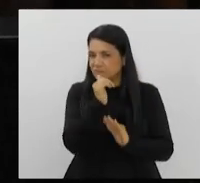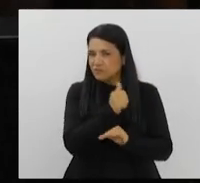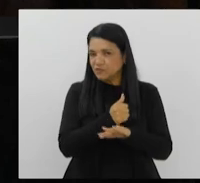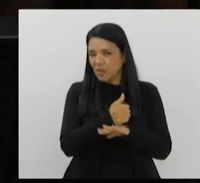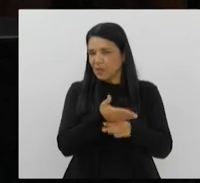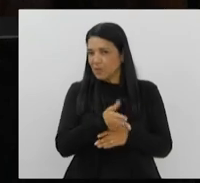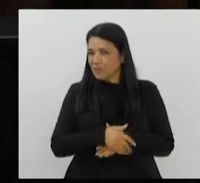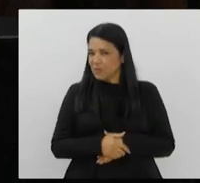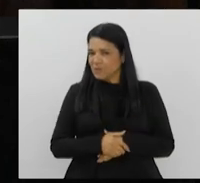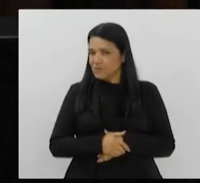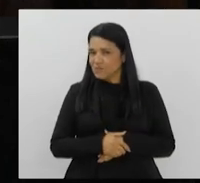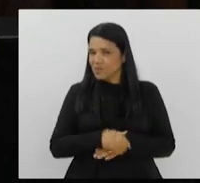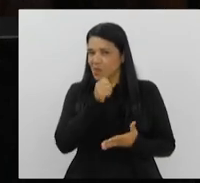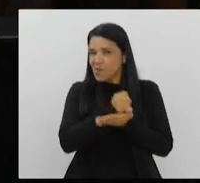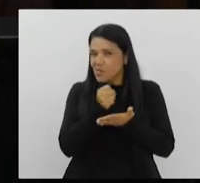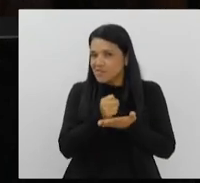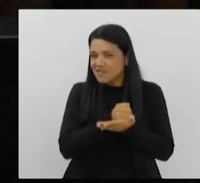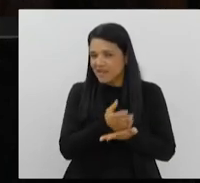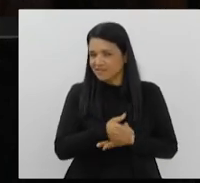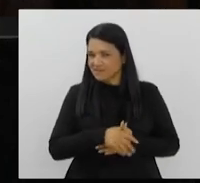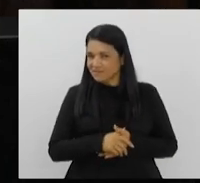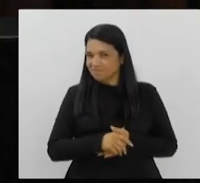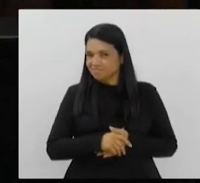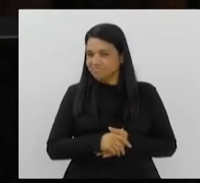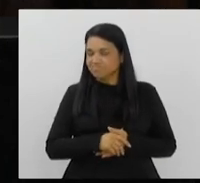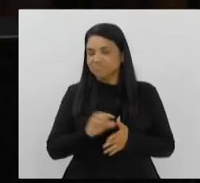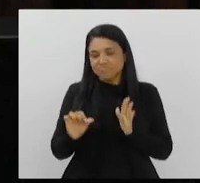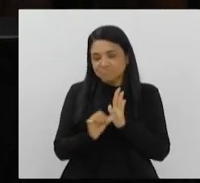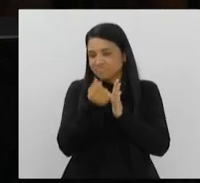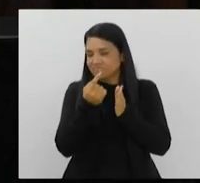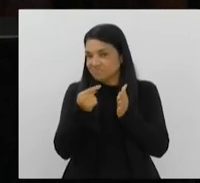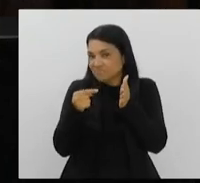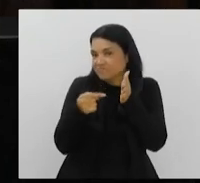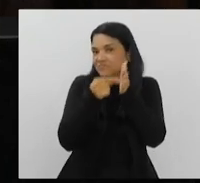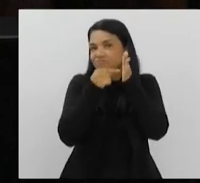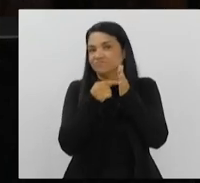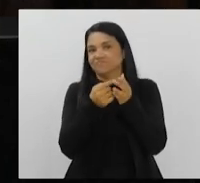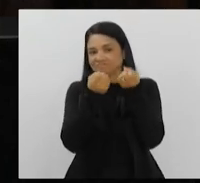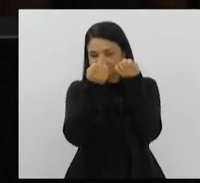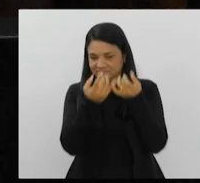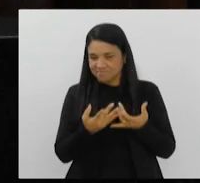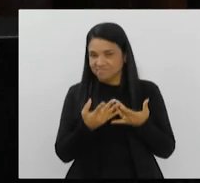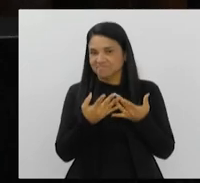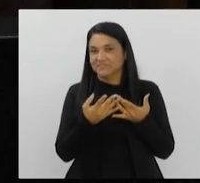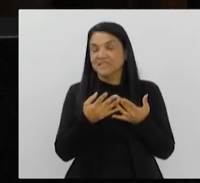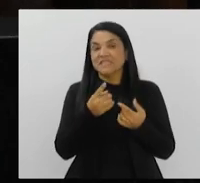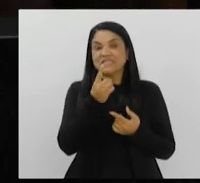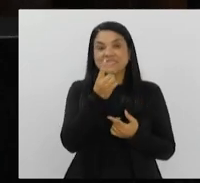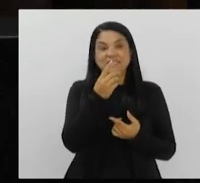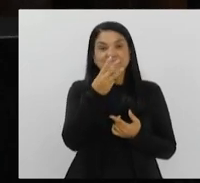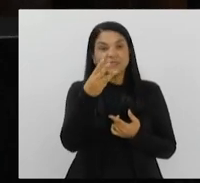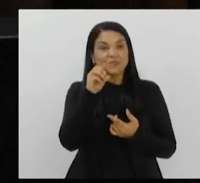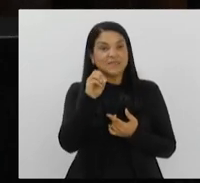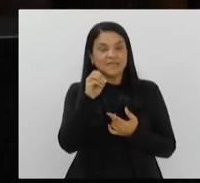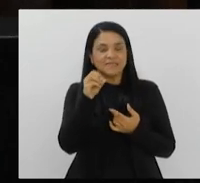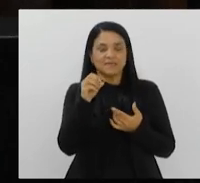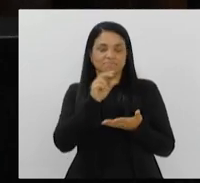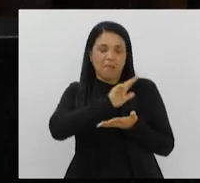Então, essa é a primeira denúncia das 130 vagas